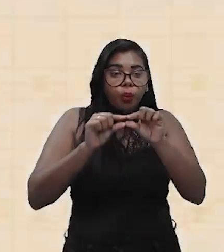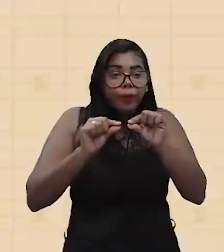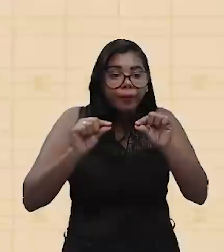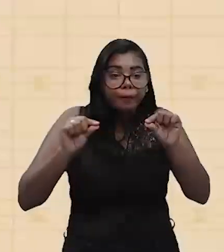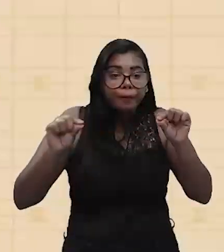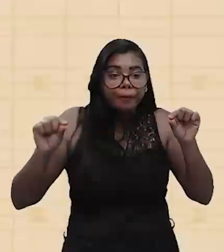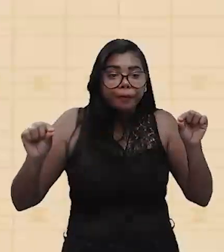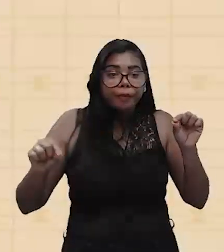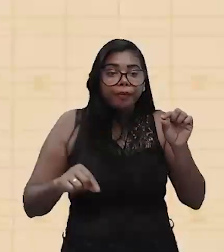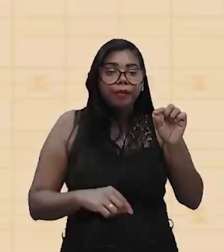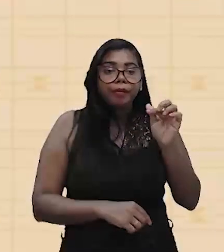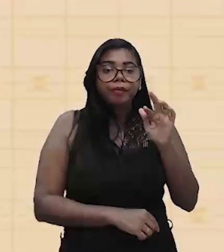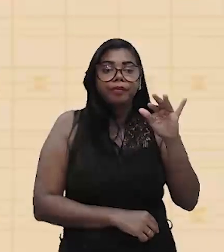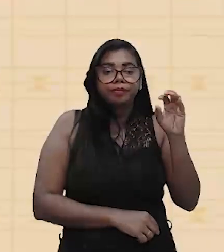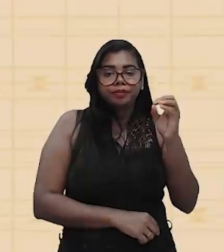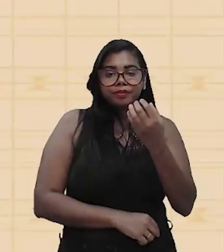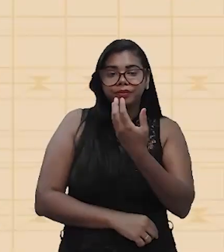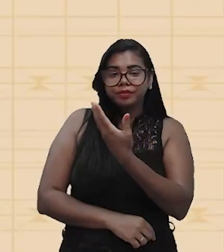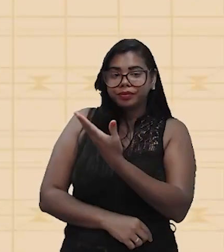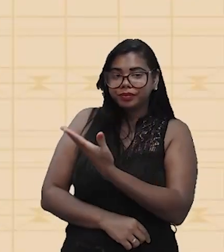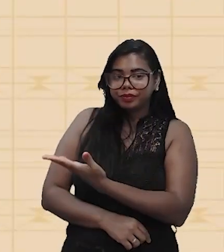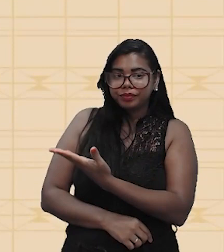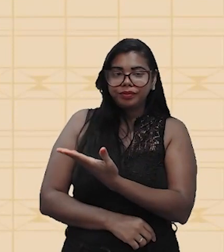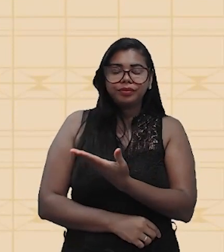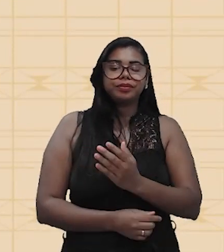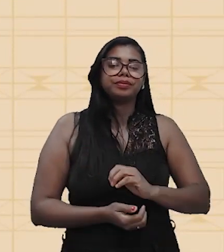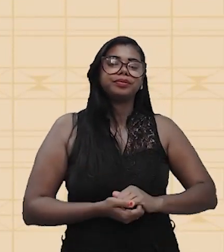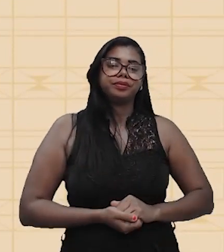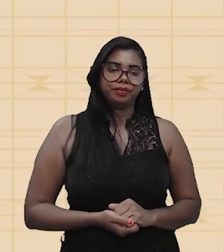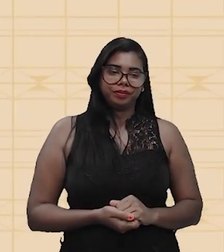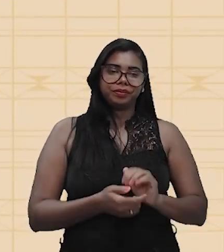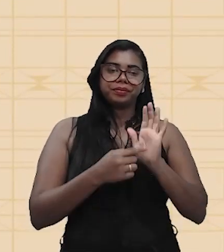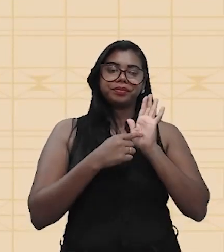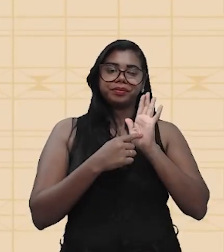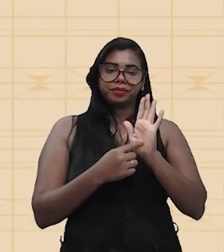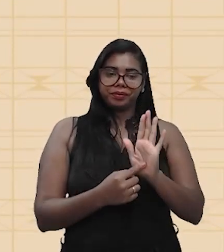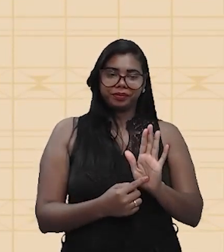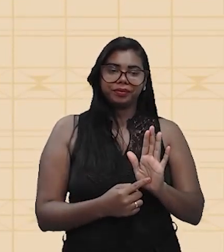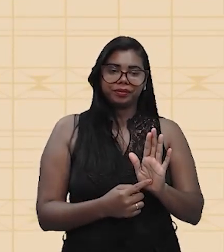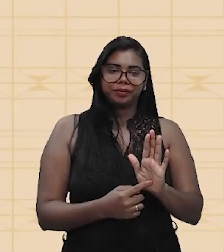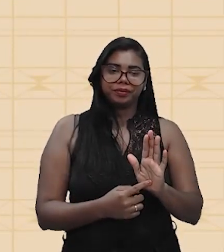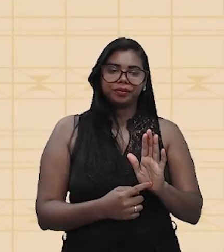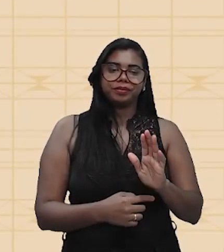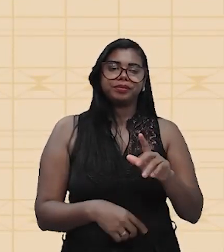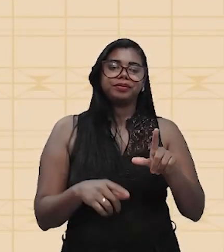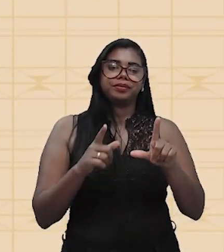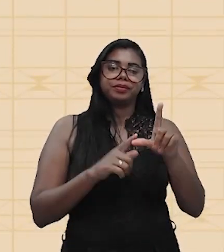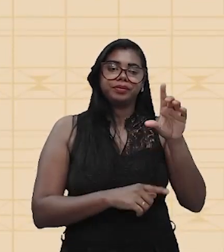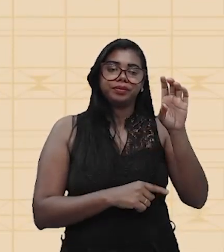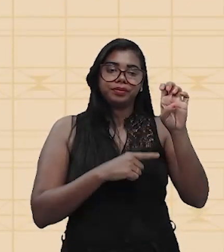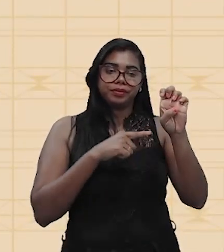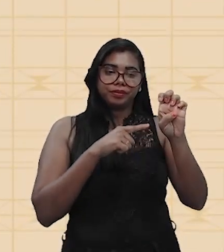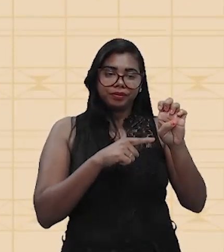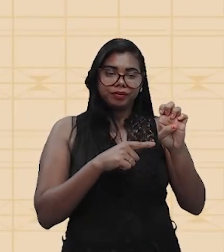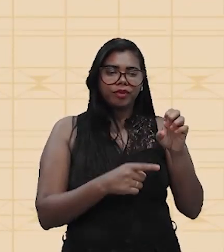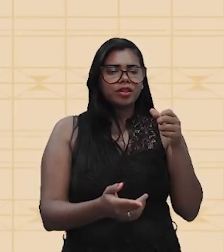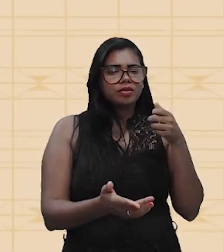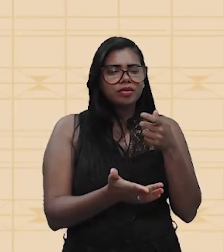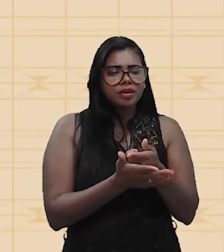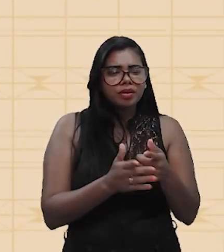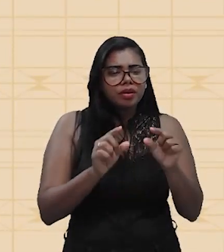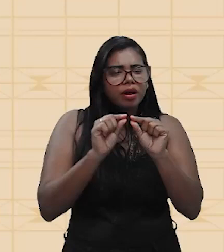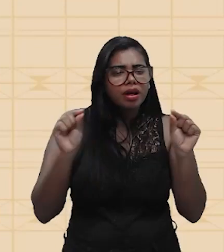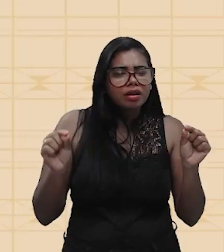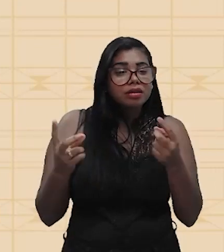vai ter, vai ser o seu comprimento representado pela letrinha L. E quando você vai comprar um fio, você já percebeu qual é